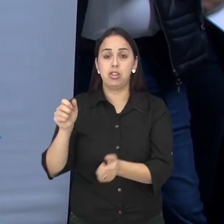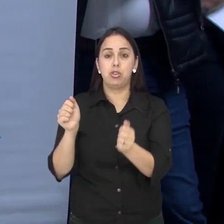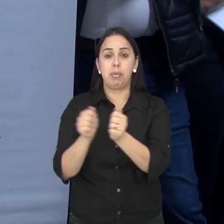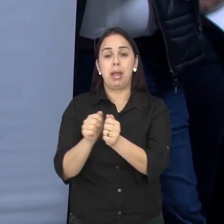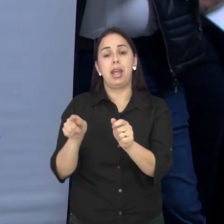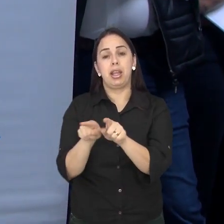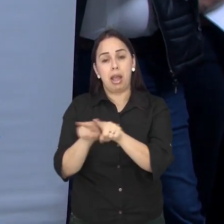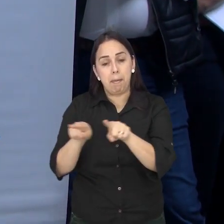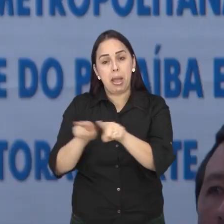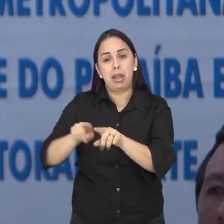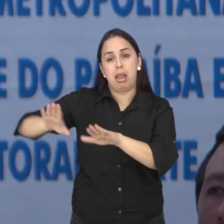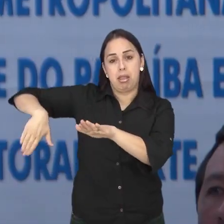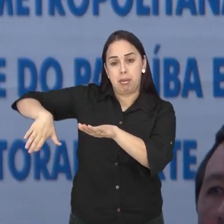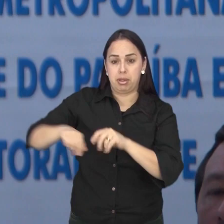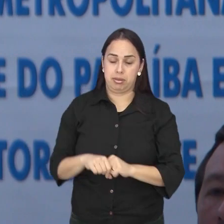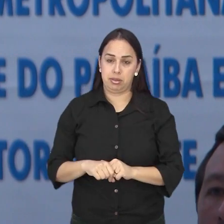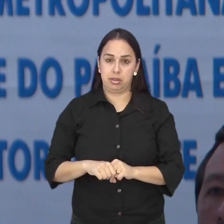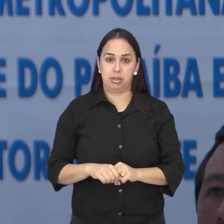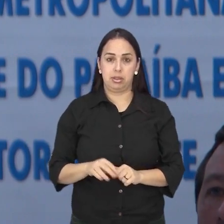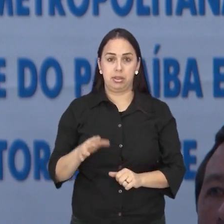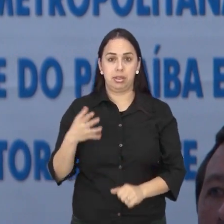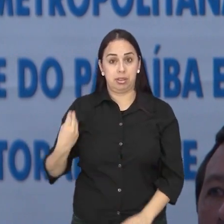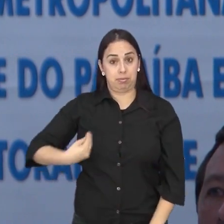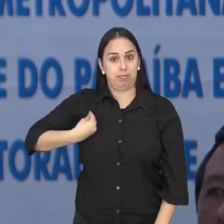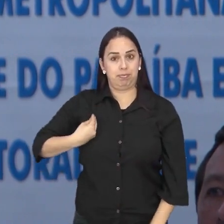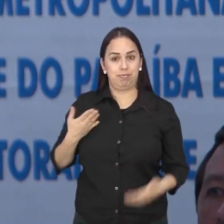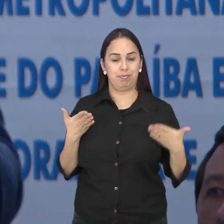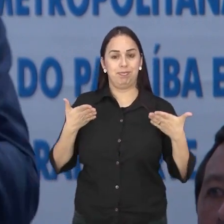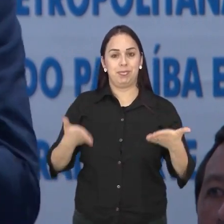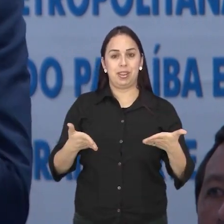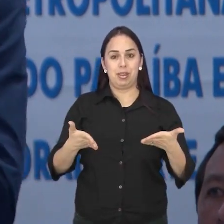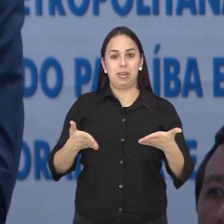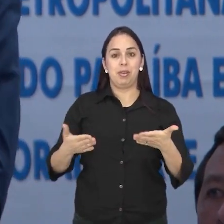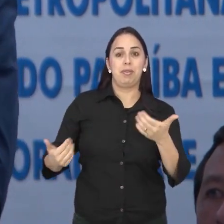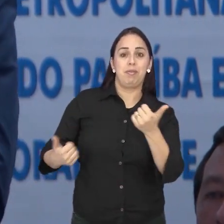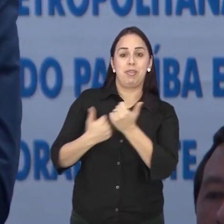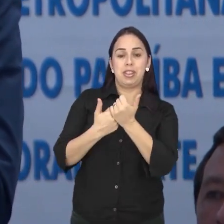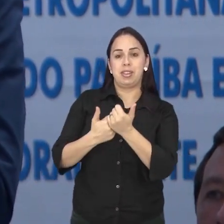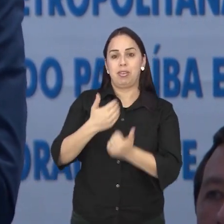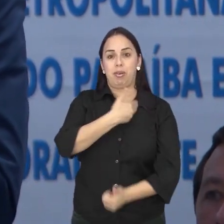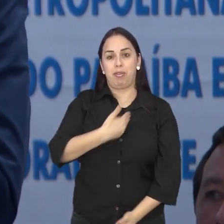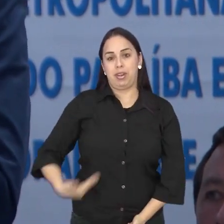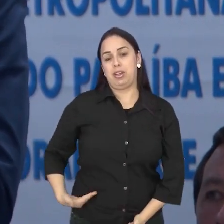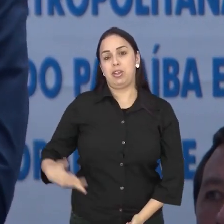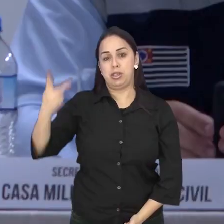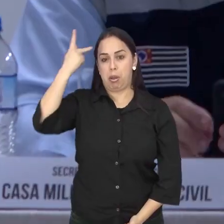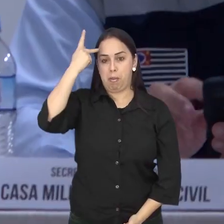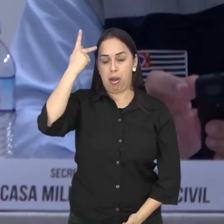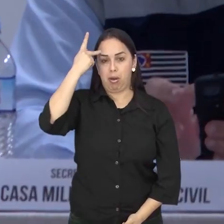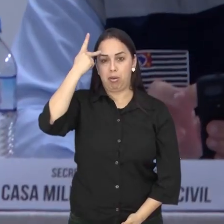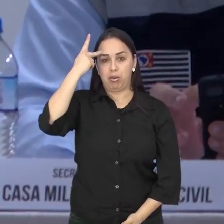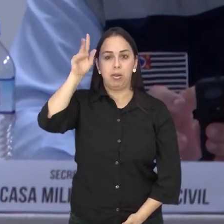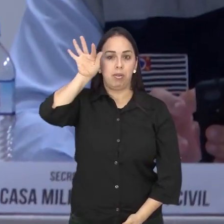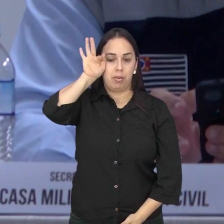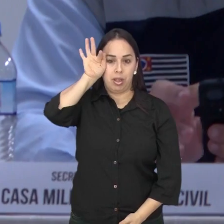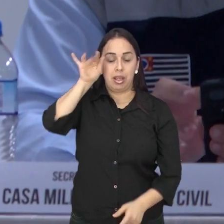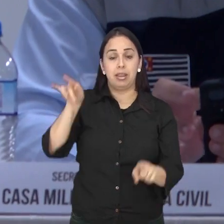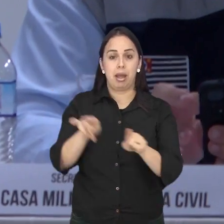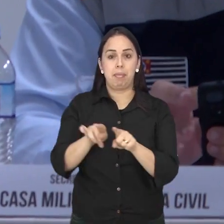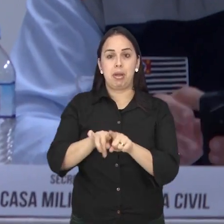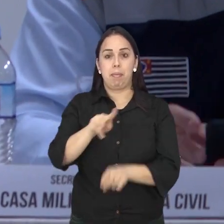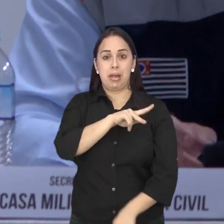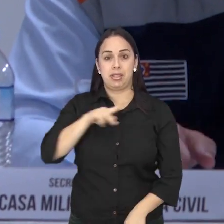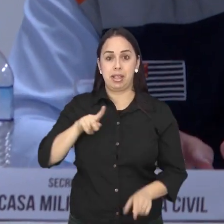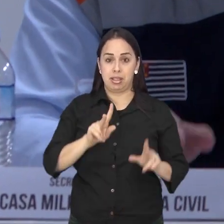Paraíba e Litoral Norte. O encontro contou com a presença do vice-governador de São Paulo, Felício Ramute, e com o presidente da